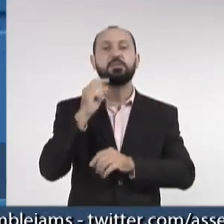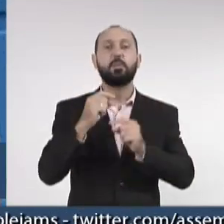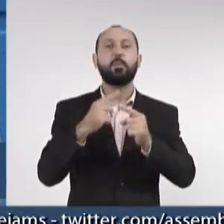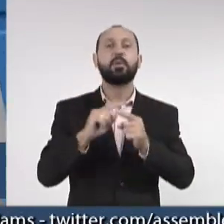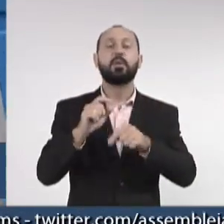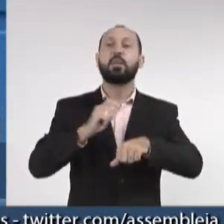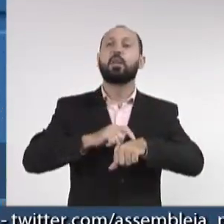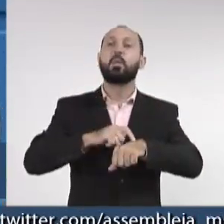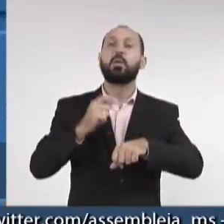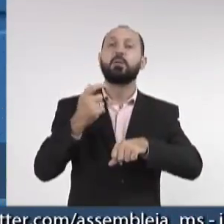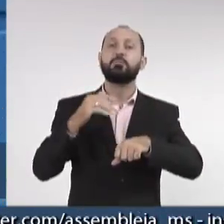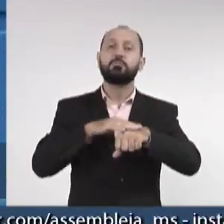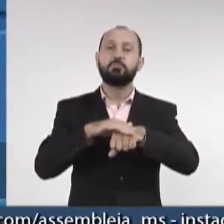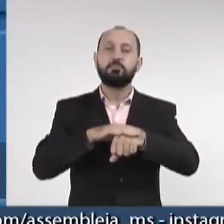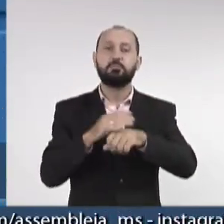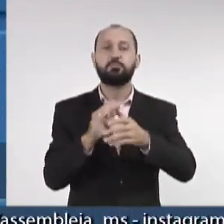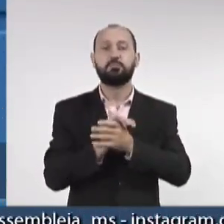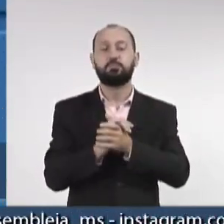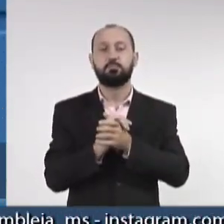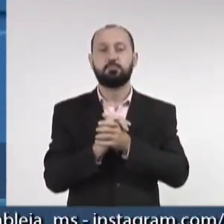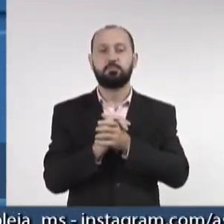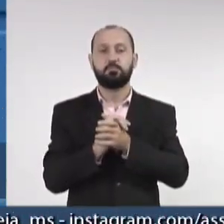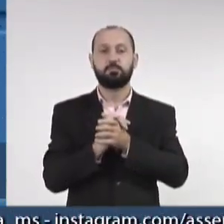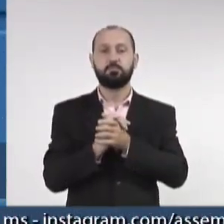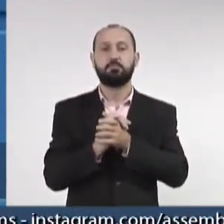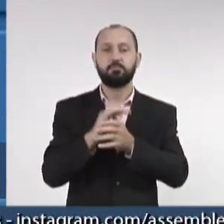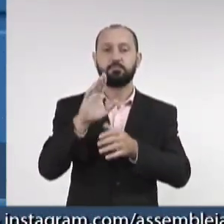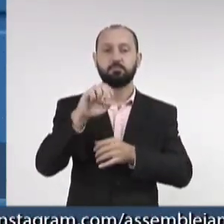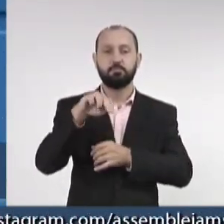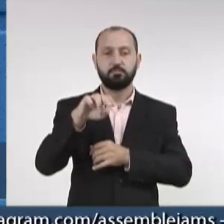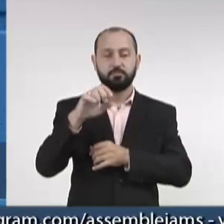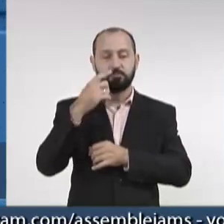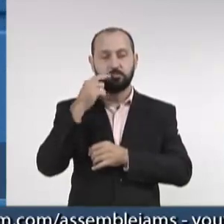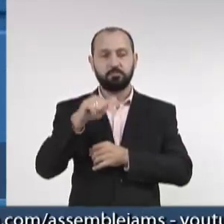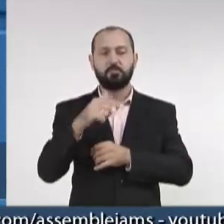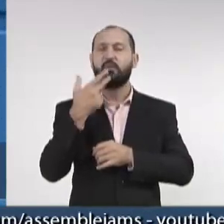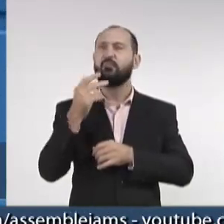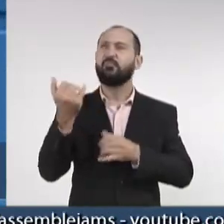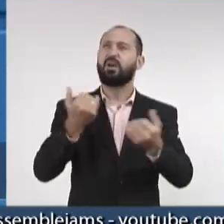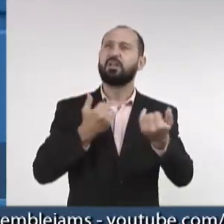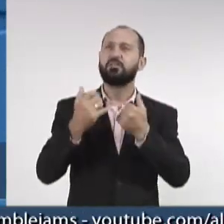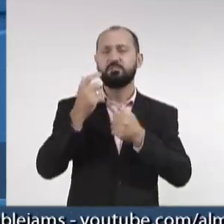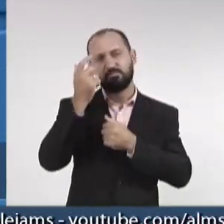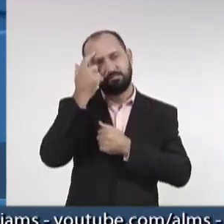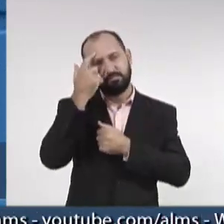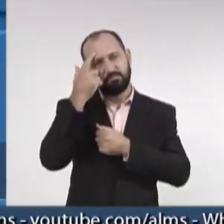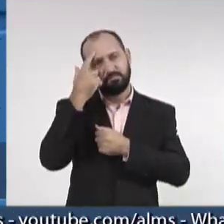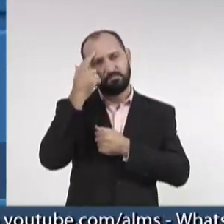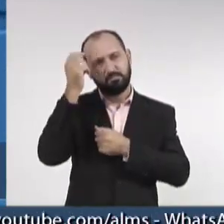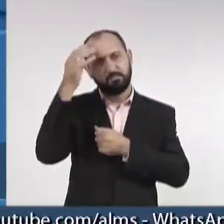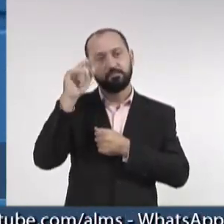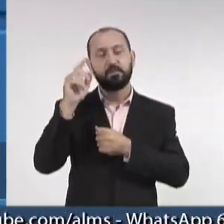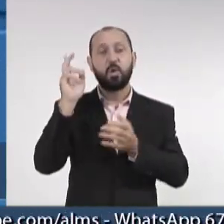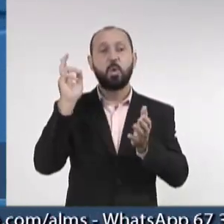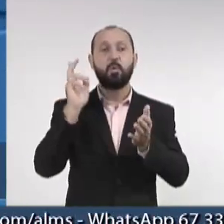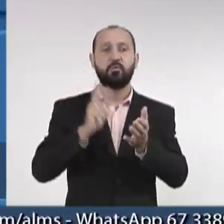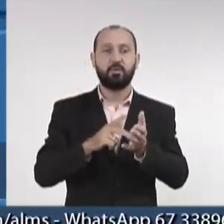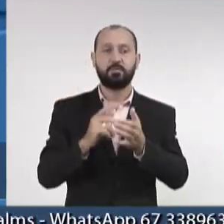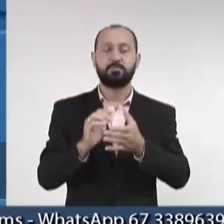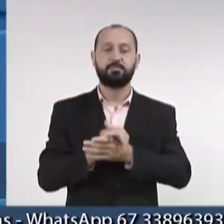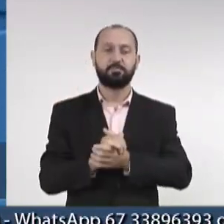do Estado brasileiro, da União, que tem a responsabilidade de resolver isso, de indenizar